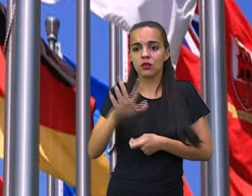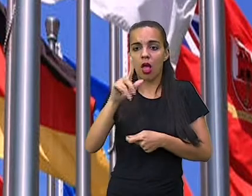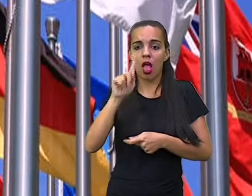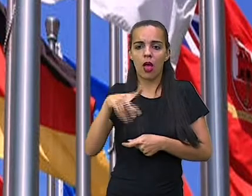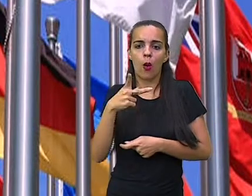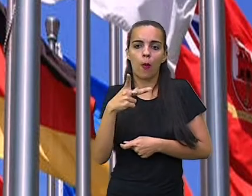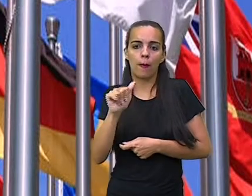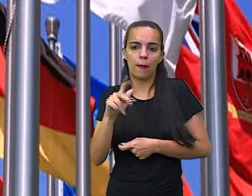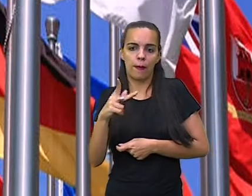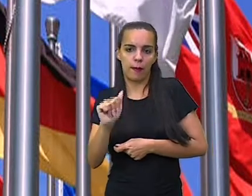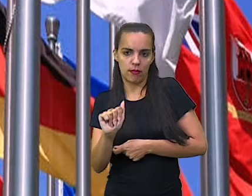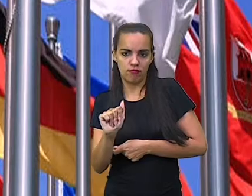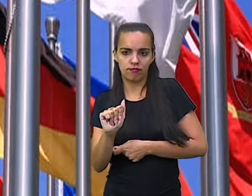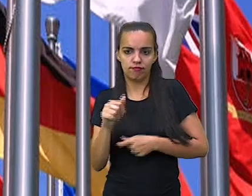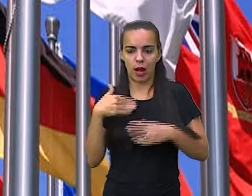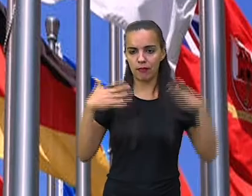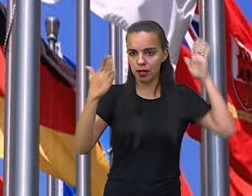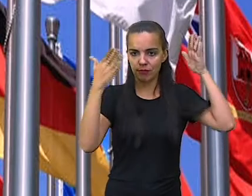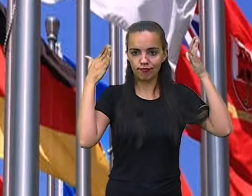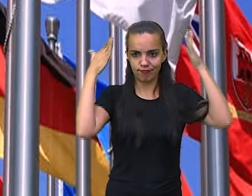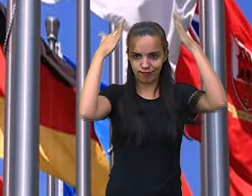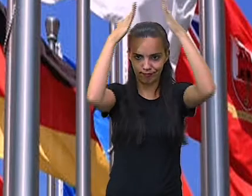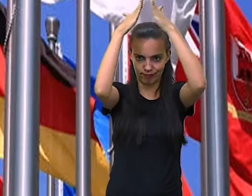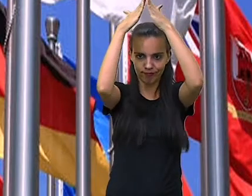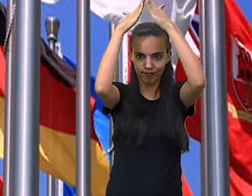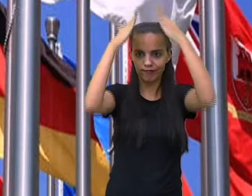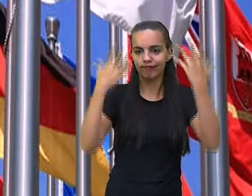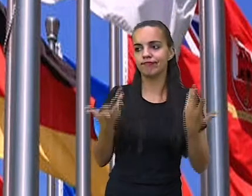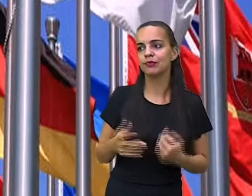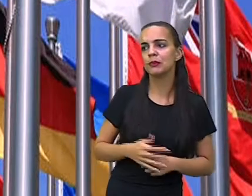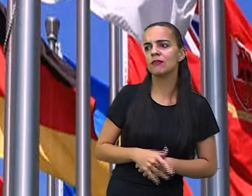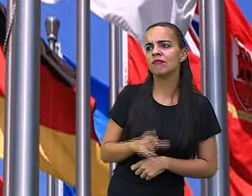Papa, como rei desses estados.